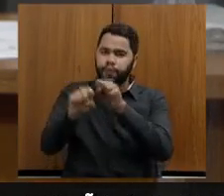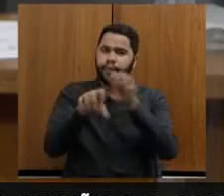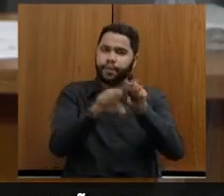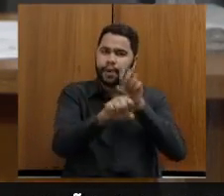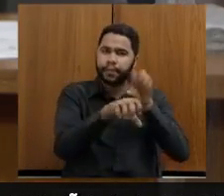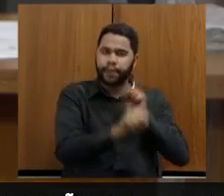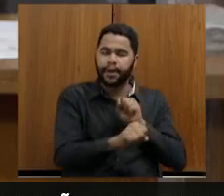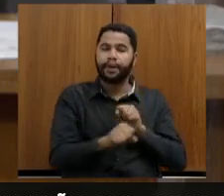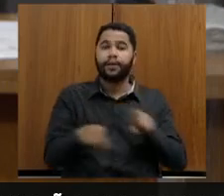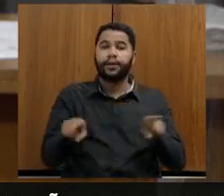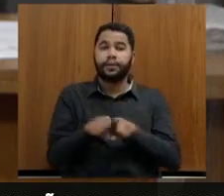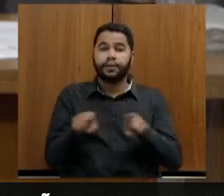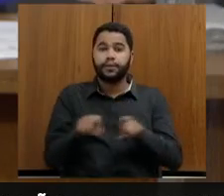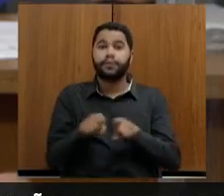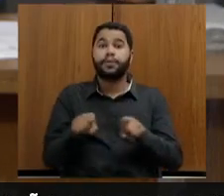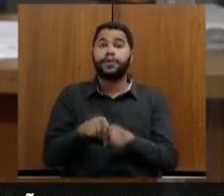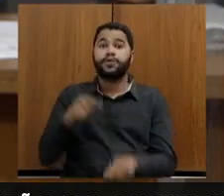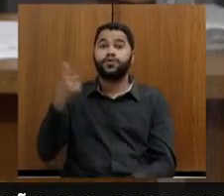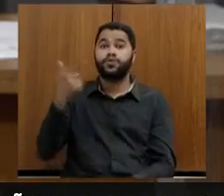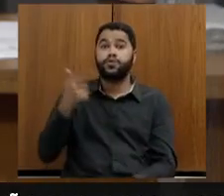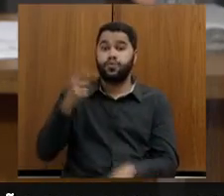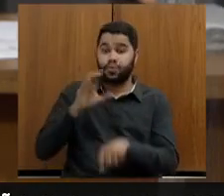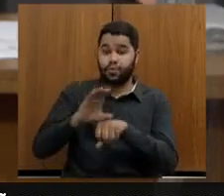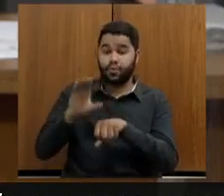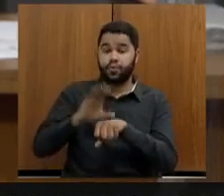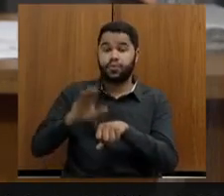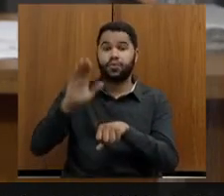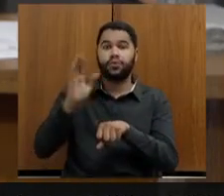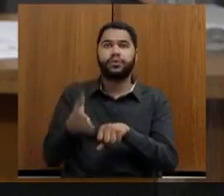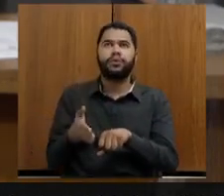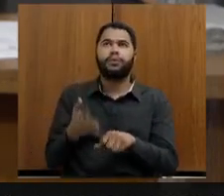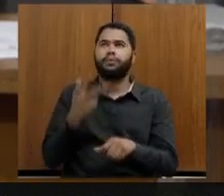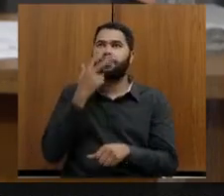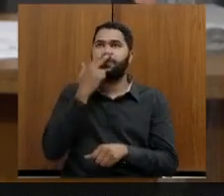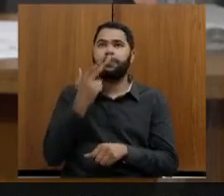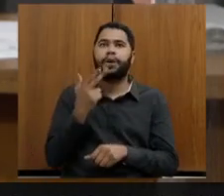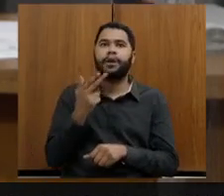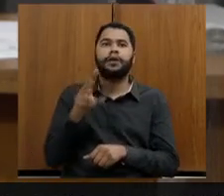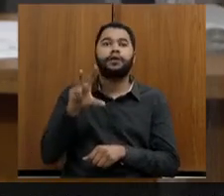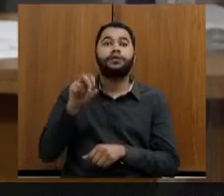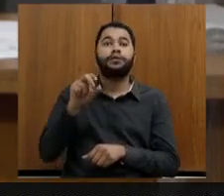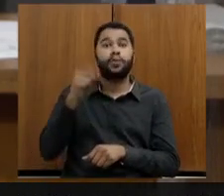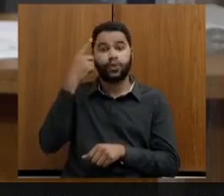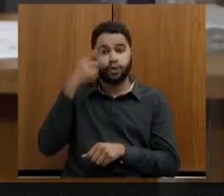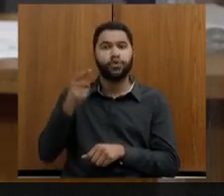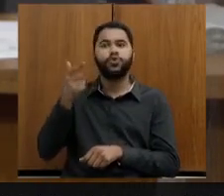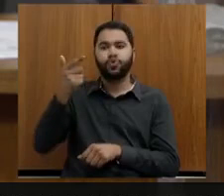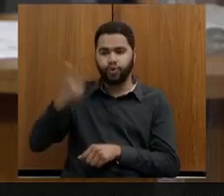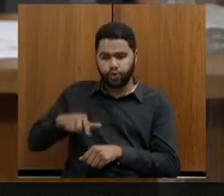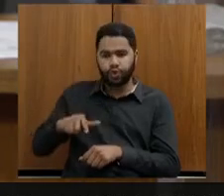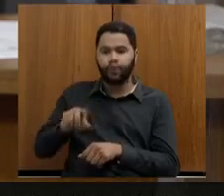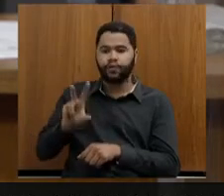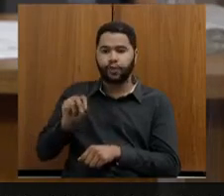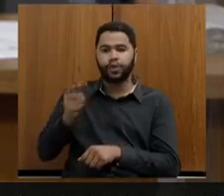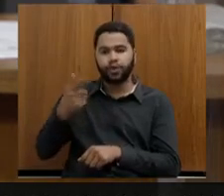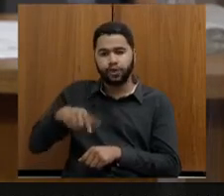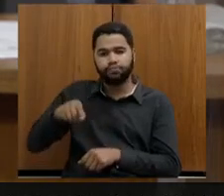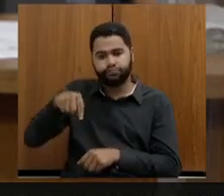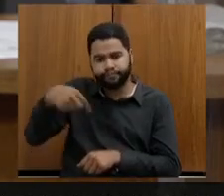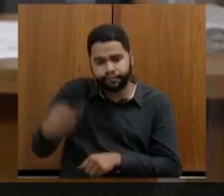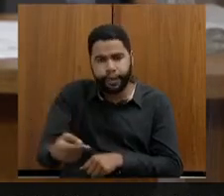oficiais nós estamos no segundo curso em menos de 50 dias de